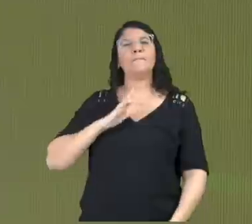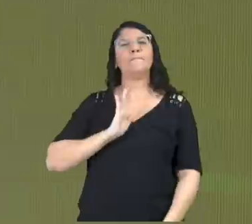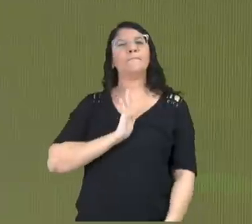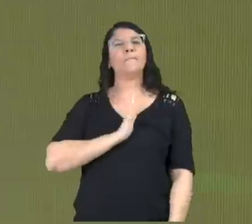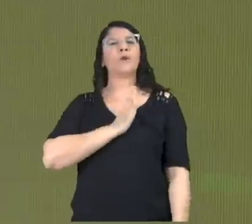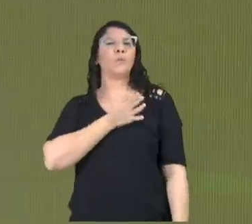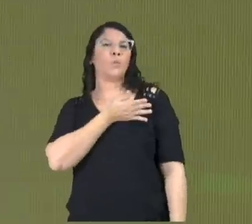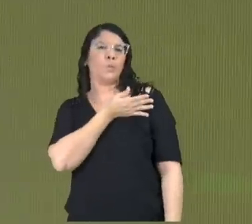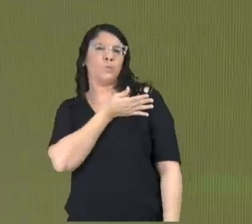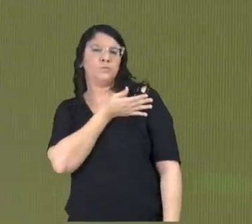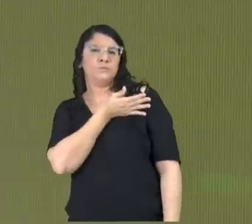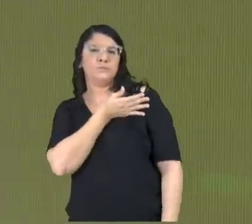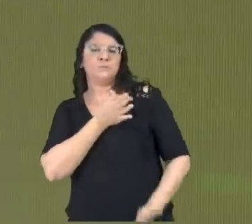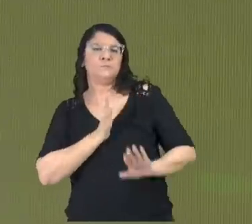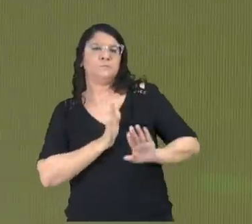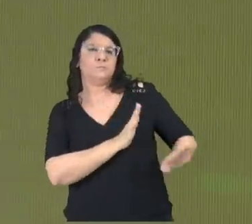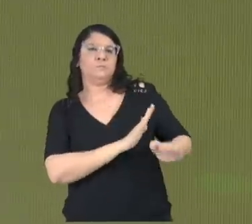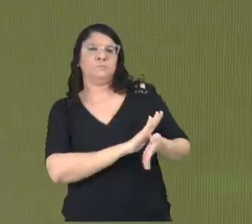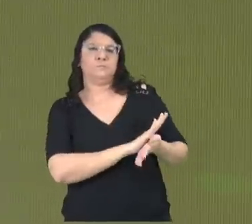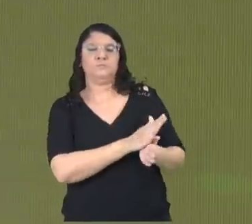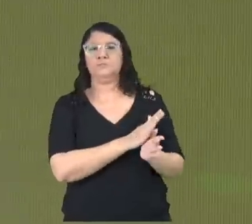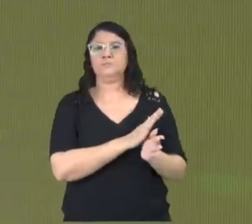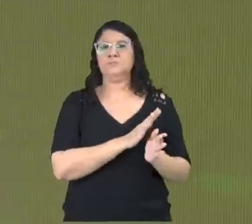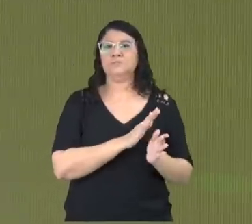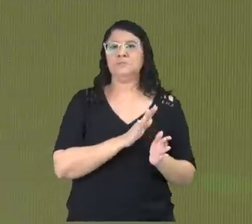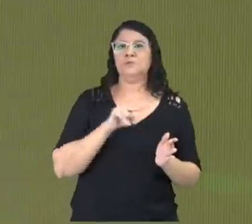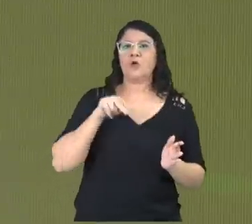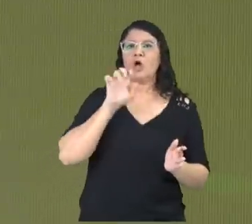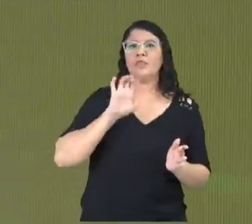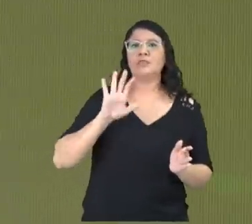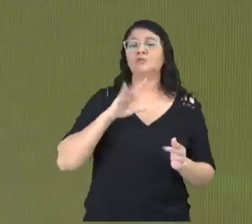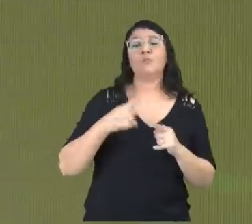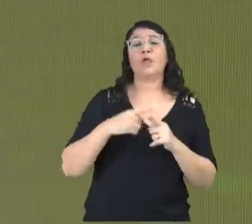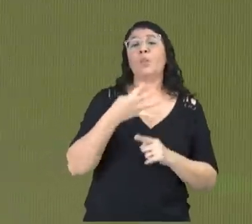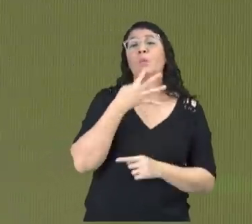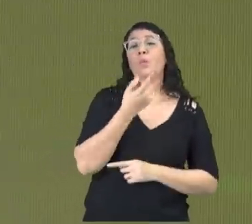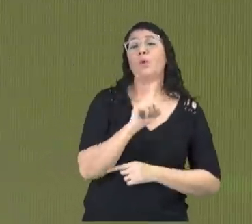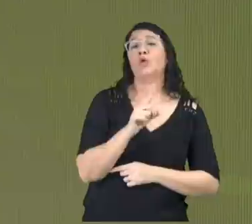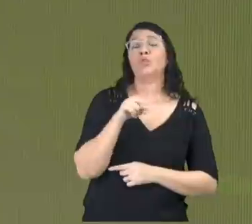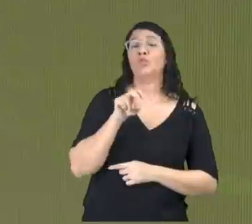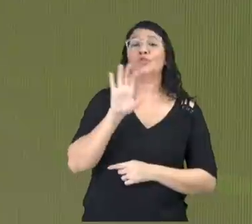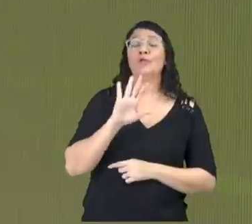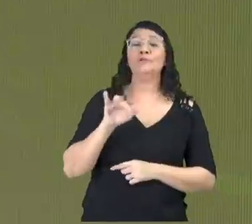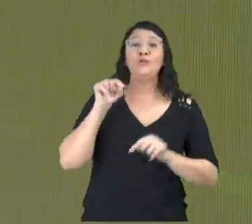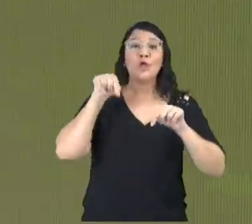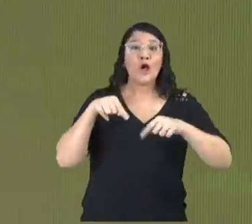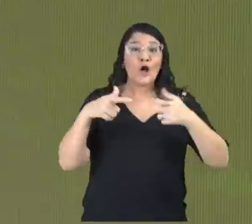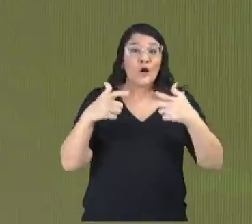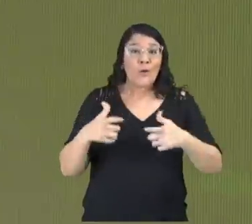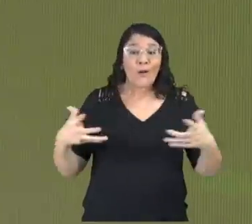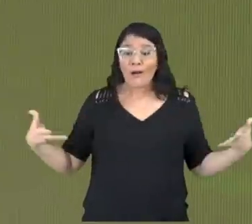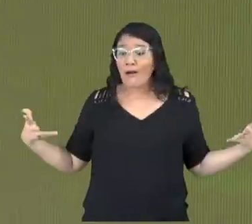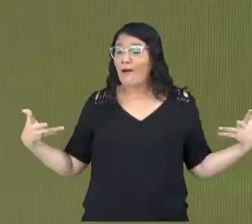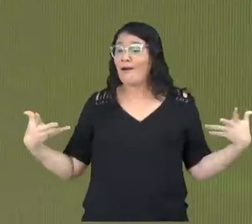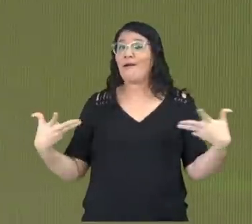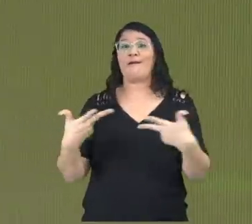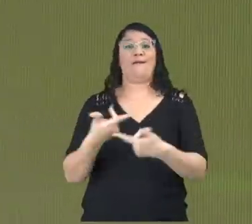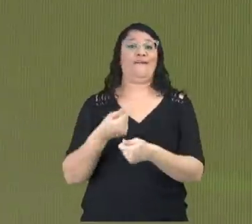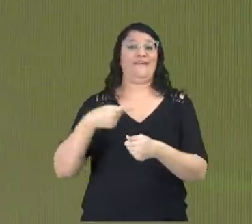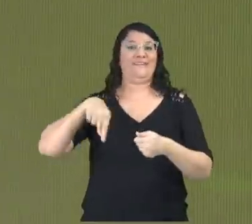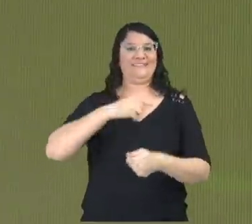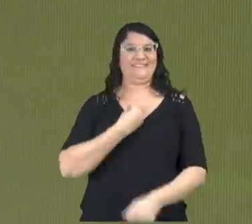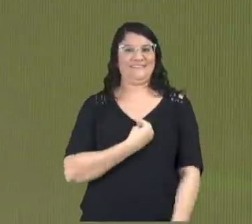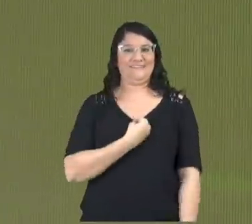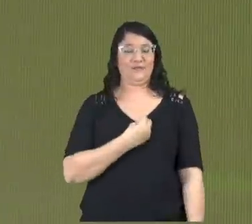ao Nordeste, porque as pessoas não sabem exatamente o que é o Nordeste, esse lugar maravilhoso do Brasil que nós vivemos. E o